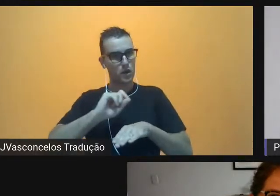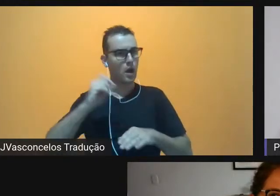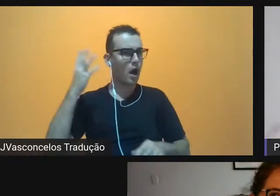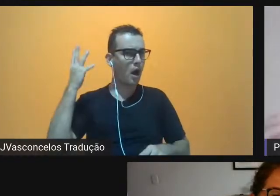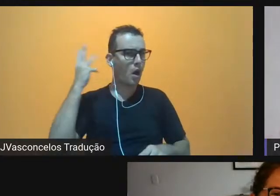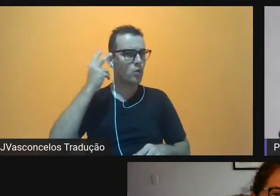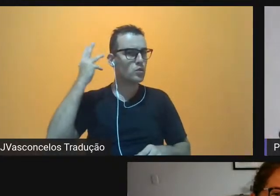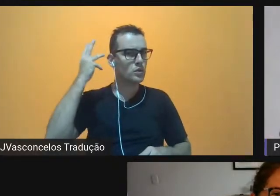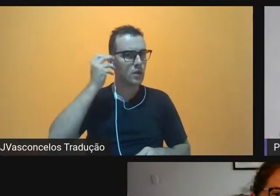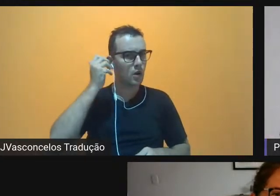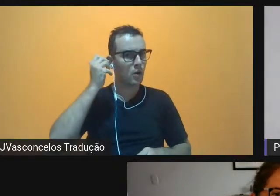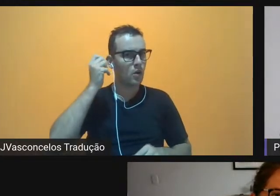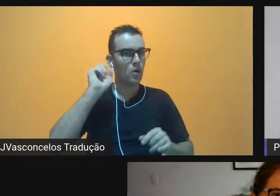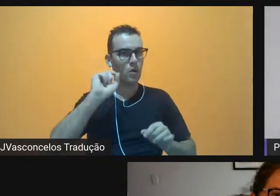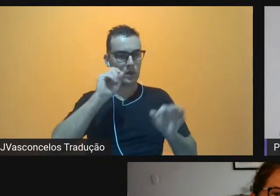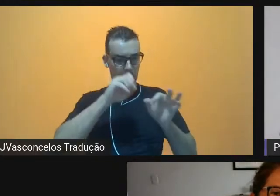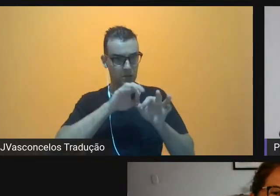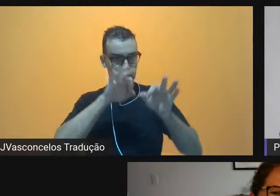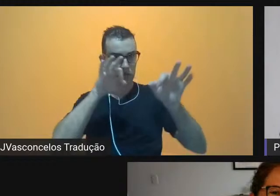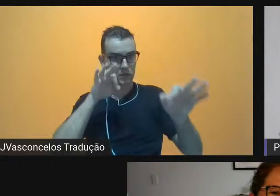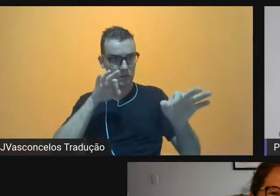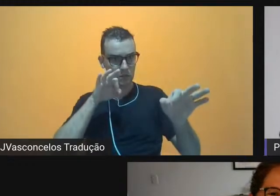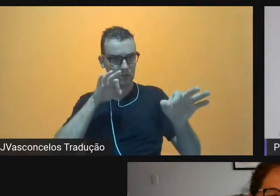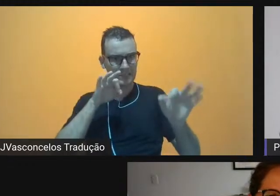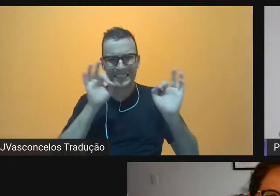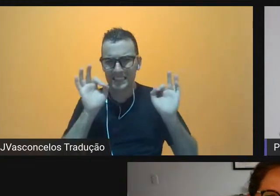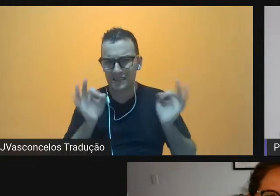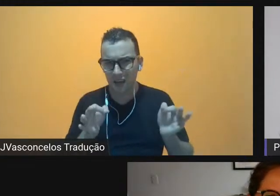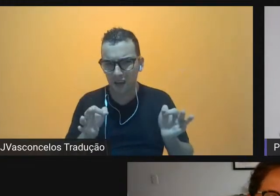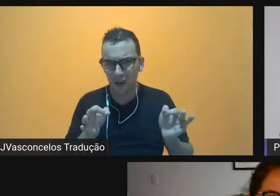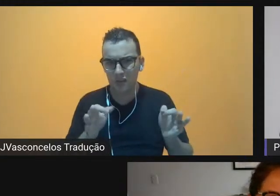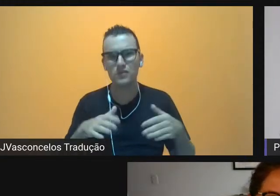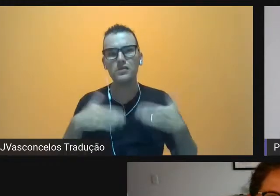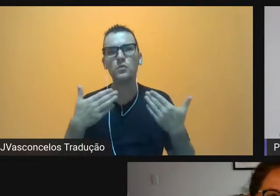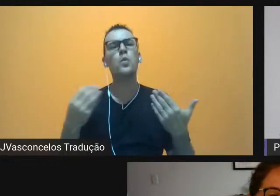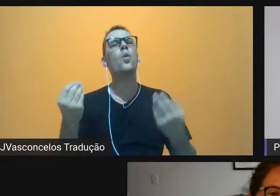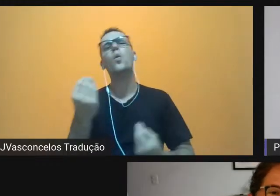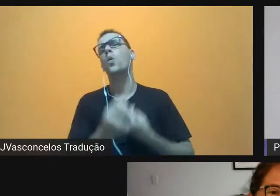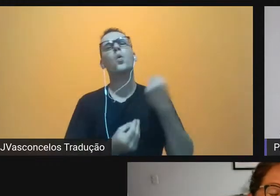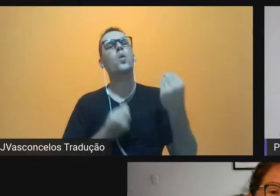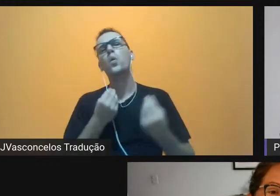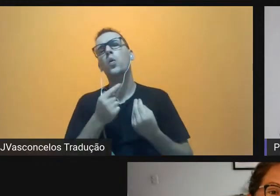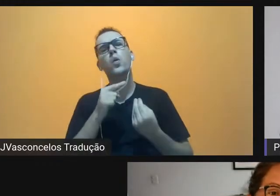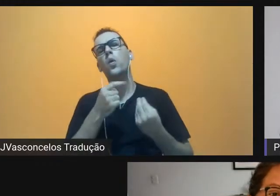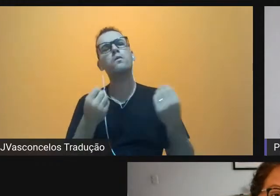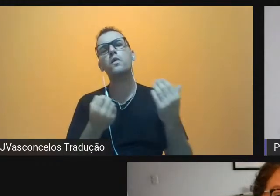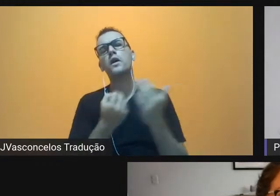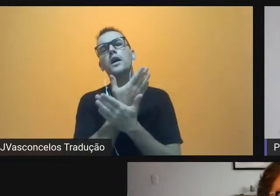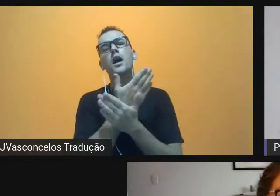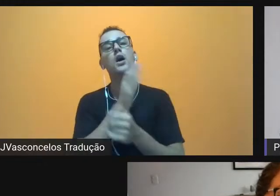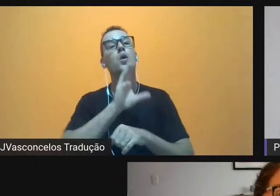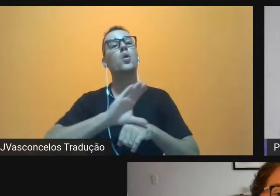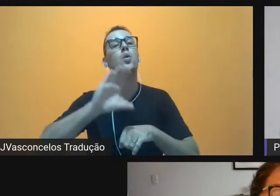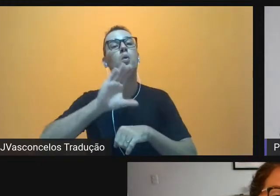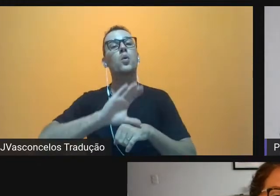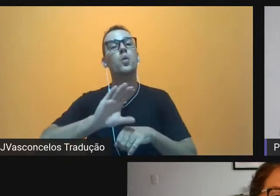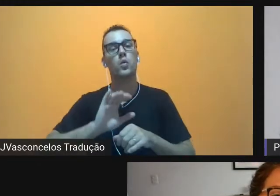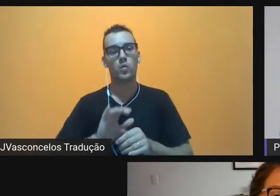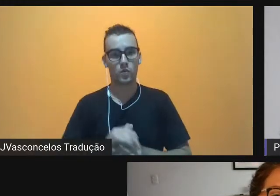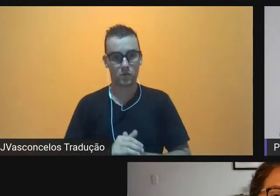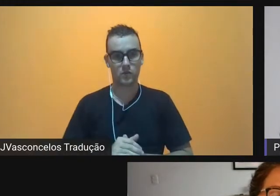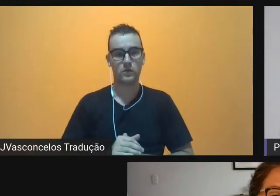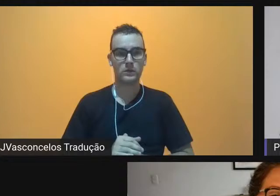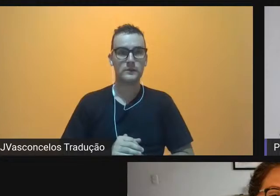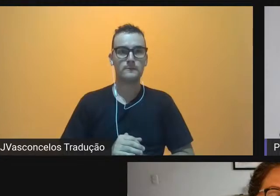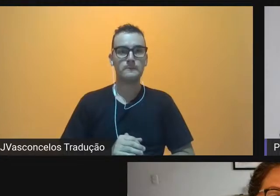audiodescrição à distância. Como é que foi elaborar esse curso? Então, na verdade,